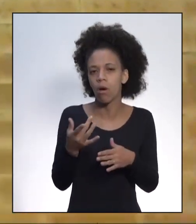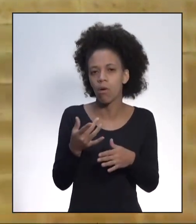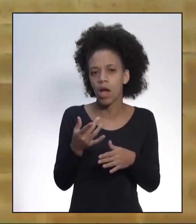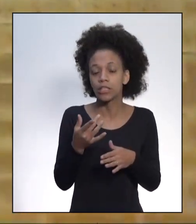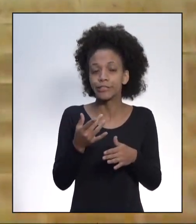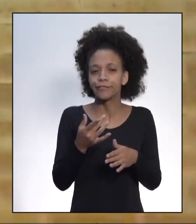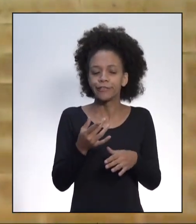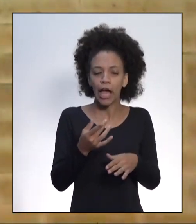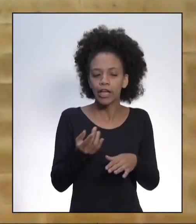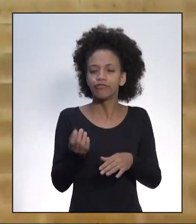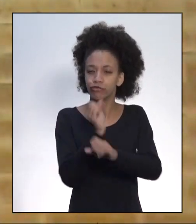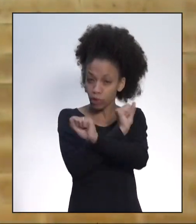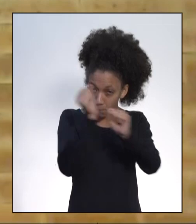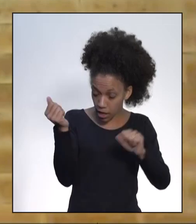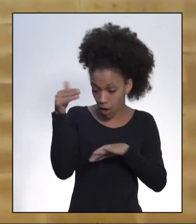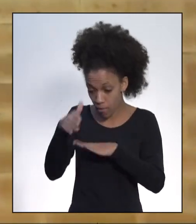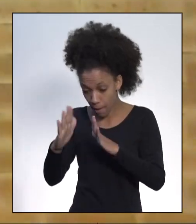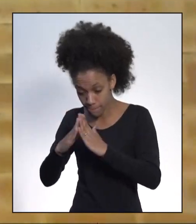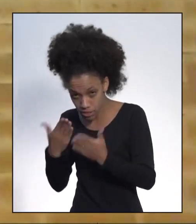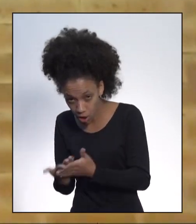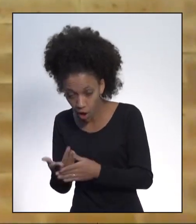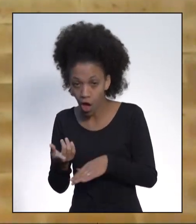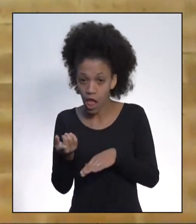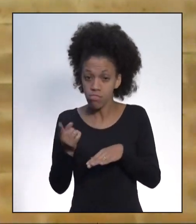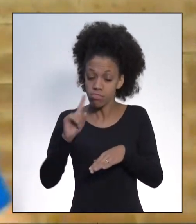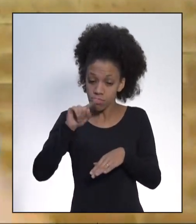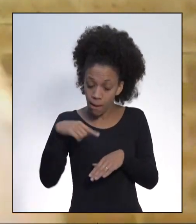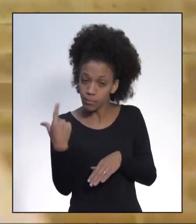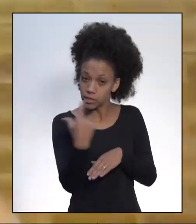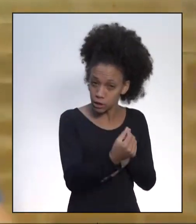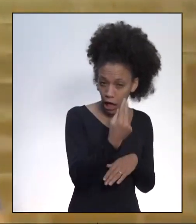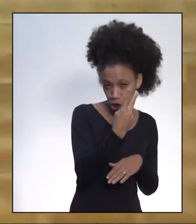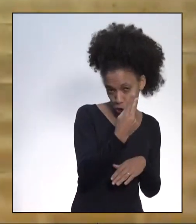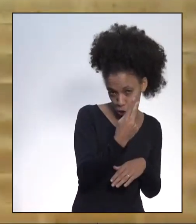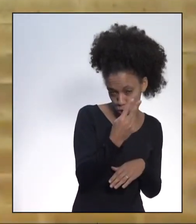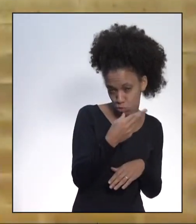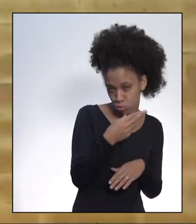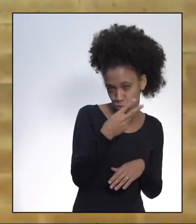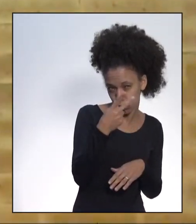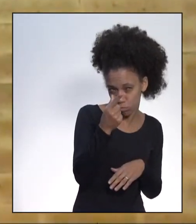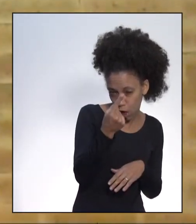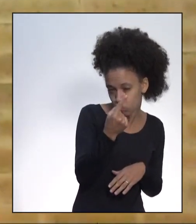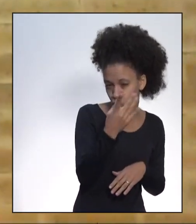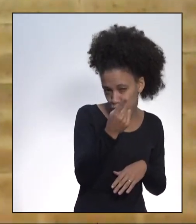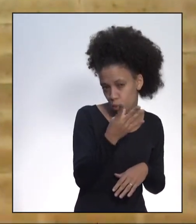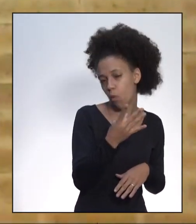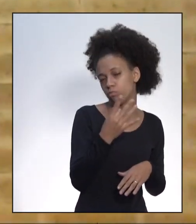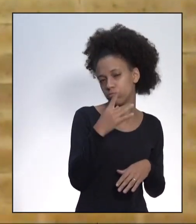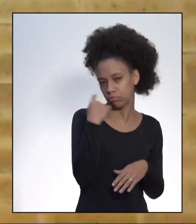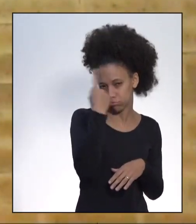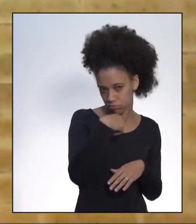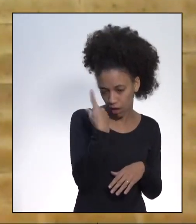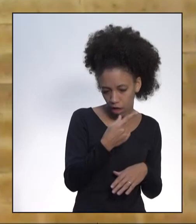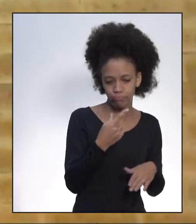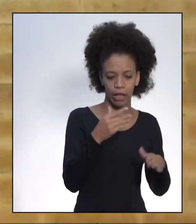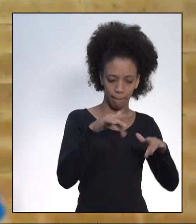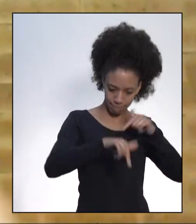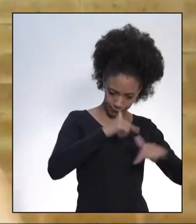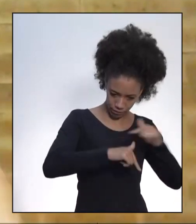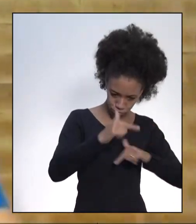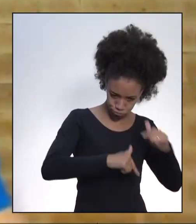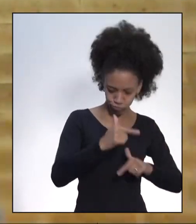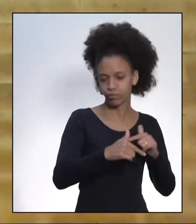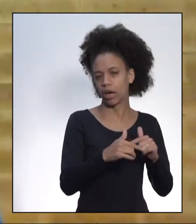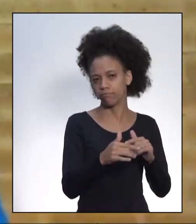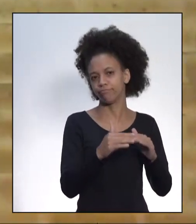2, ia direto para o restaurante, eu trabalhei lavando prato, lavei prato, fui promovido para lavar panela, foi uma grande promoção que eu tive, e